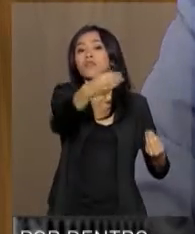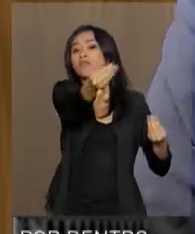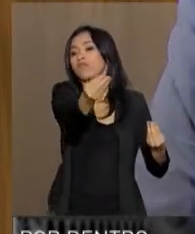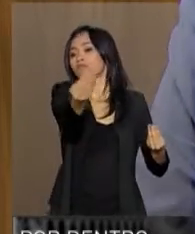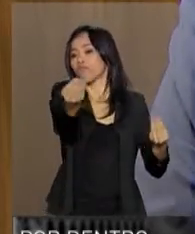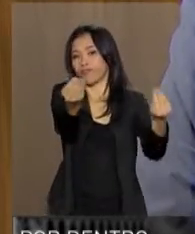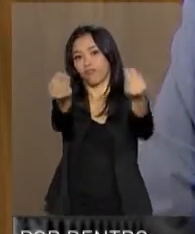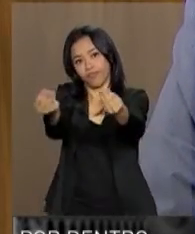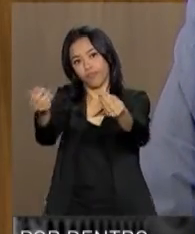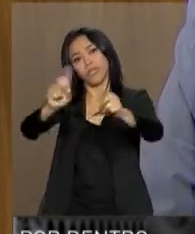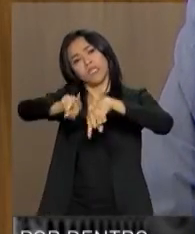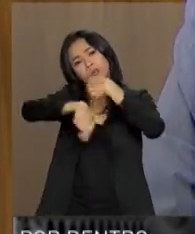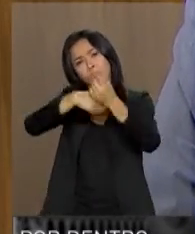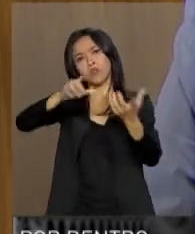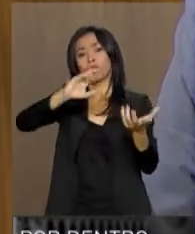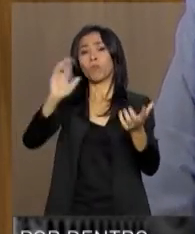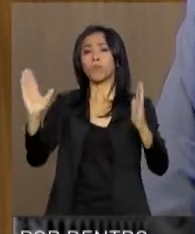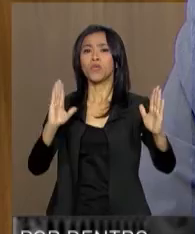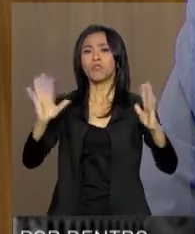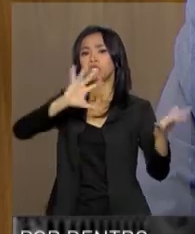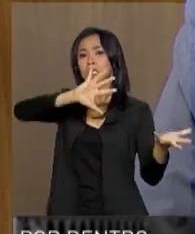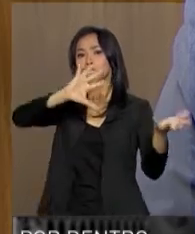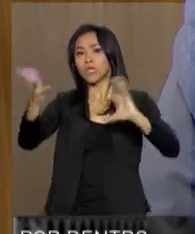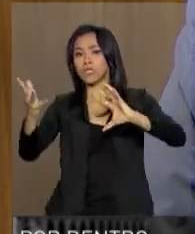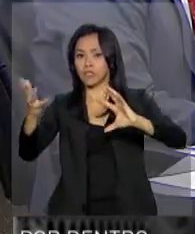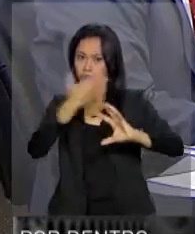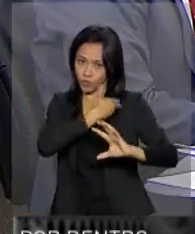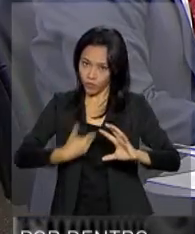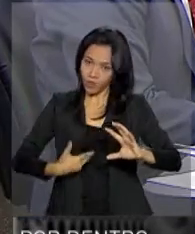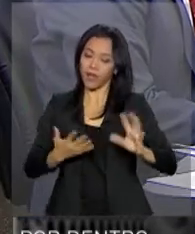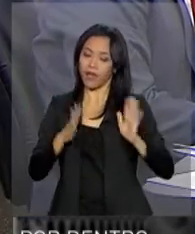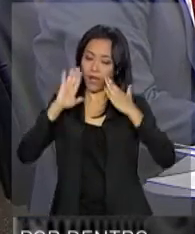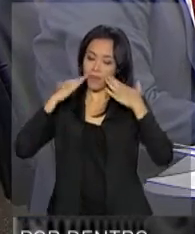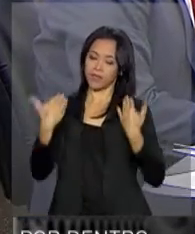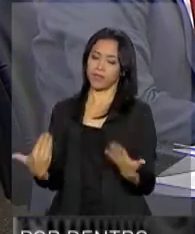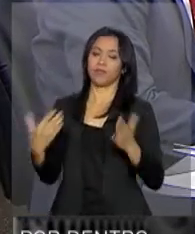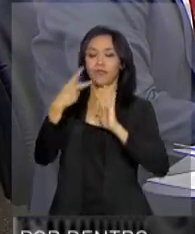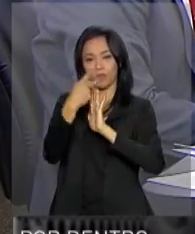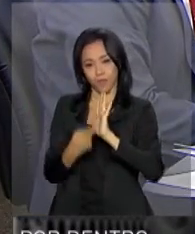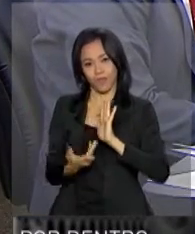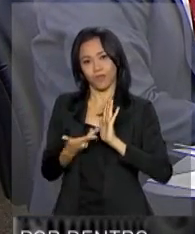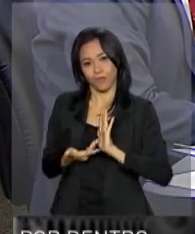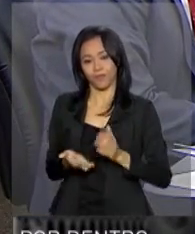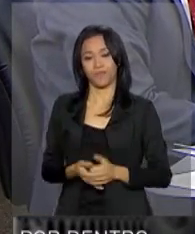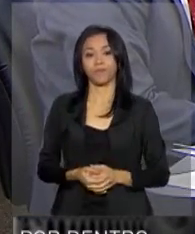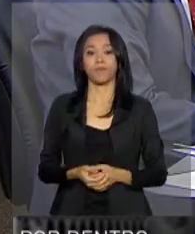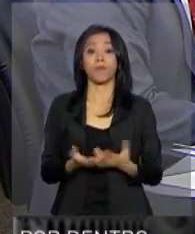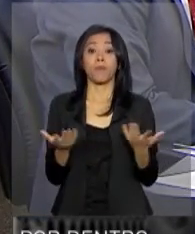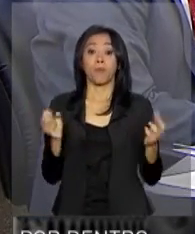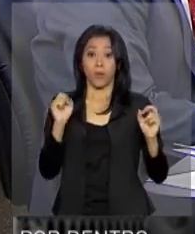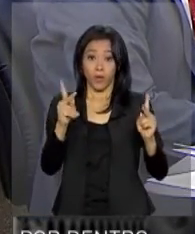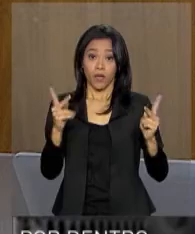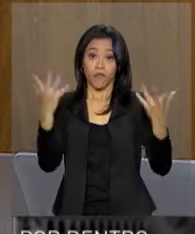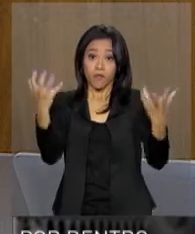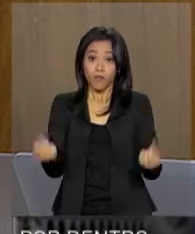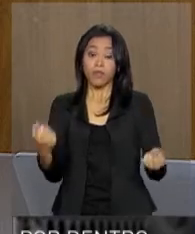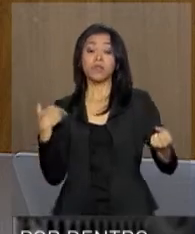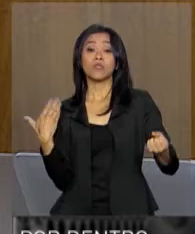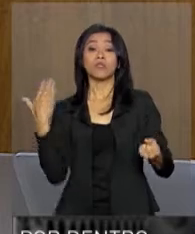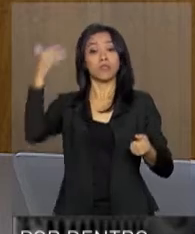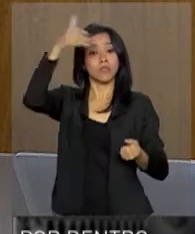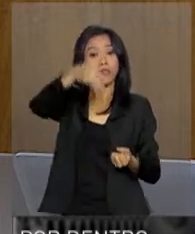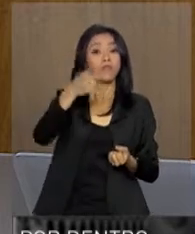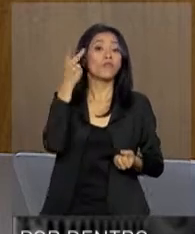no governo de transição a gente vai apresentar o projeto ok então agora sim vamos ao ceará da rádio tribuna bandnews fm